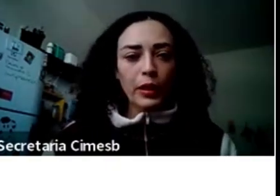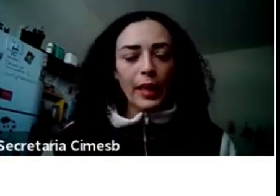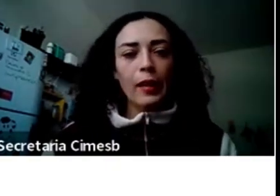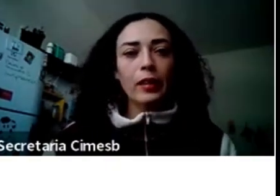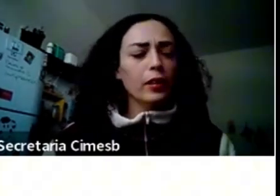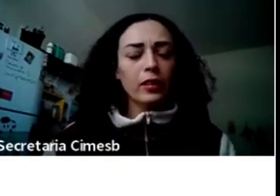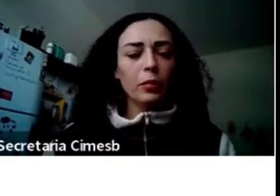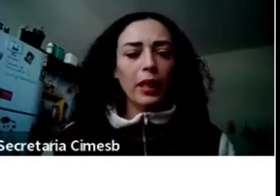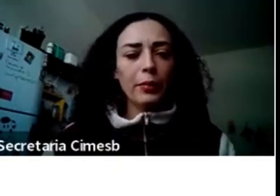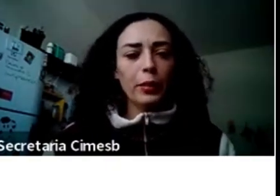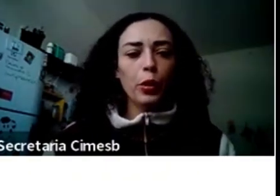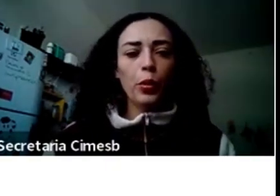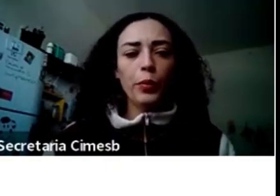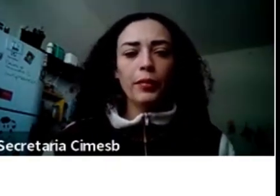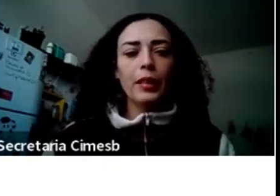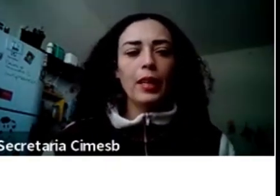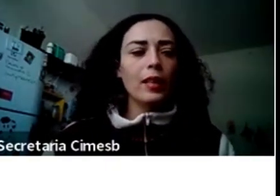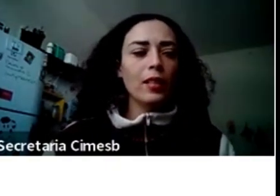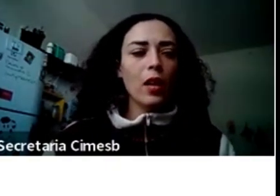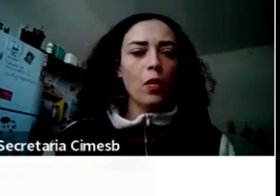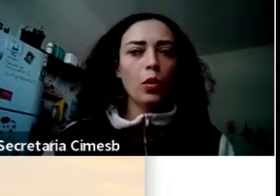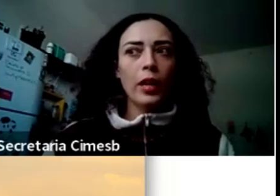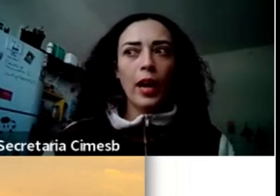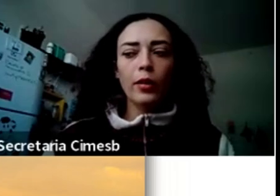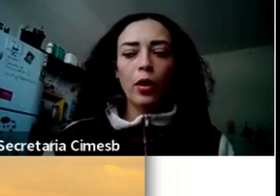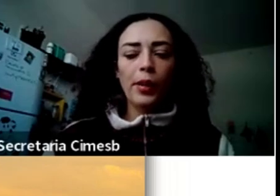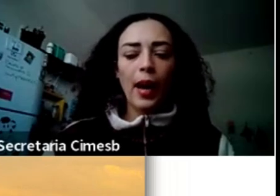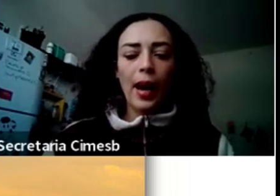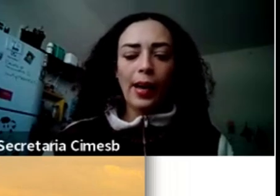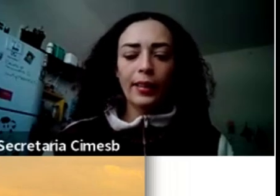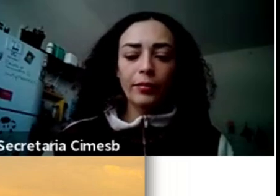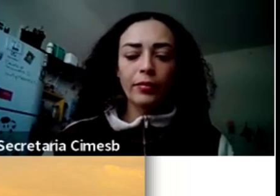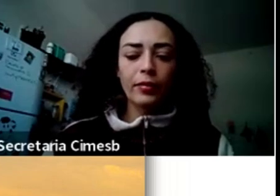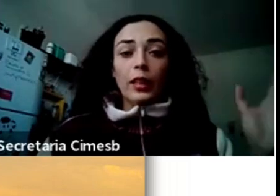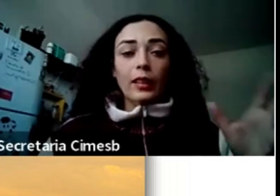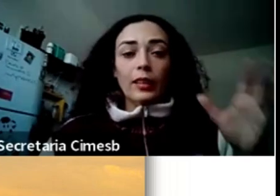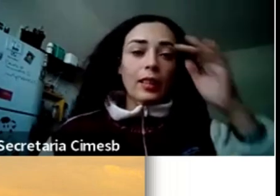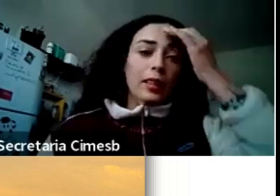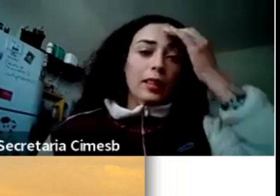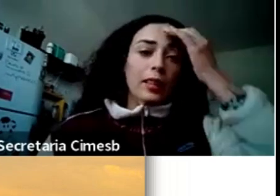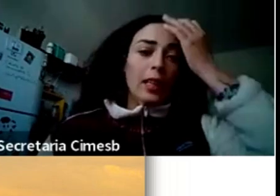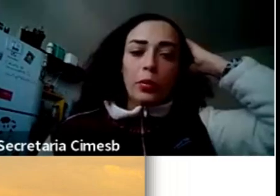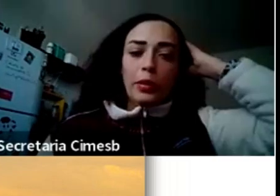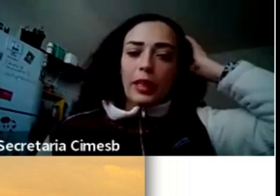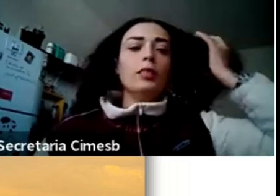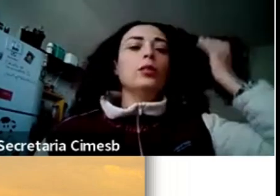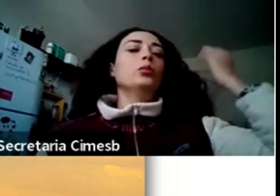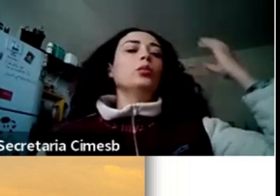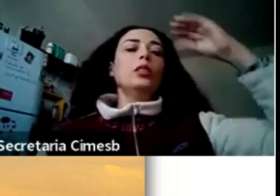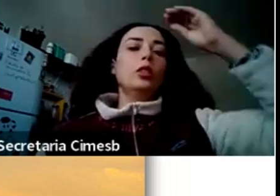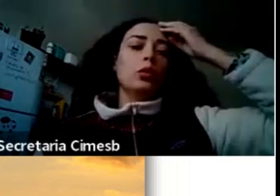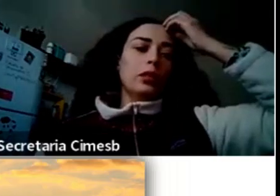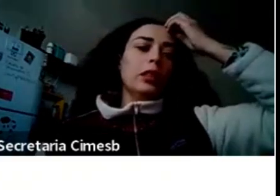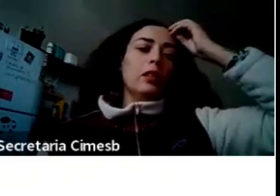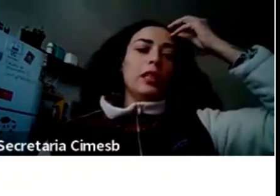grupo musical, que agora eu não me lembro o nome, e eles iam tocar no Hopi Hari, só que assim, ela comprou o